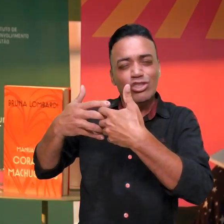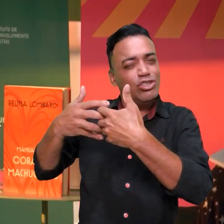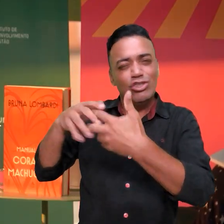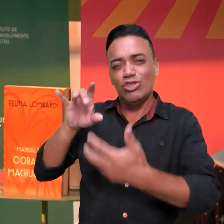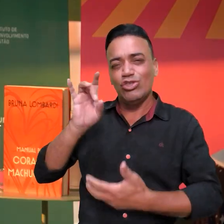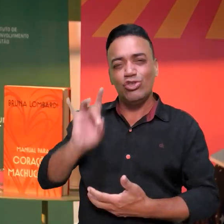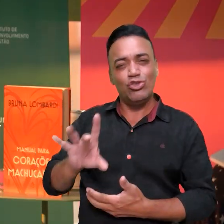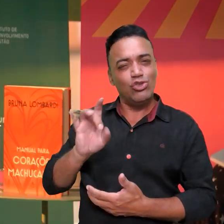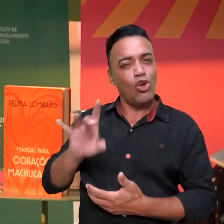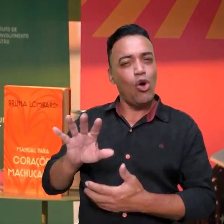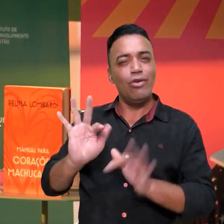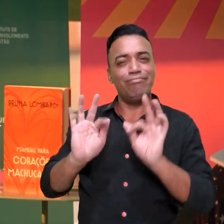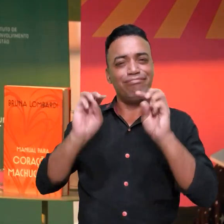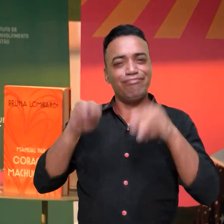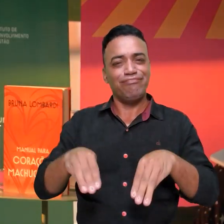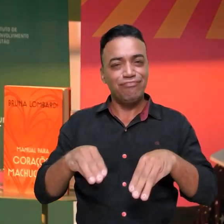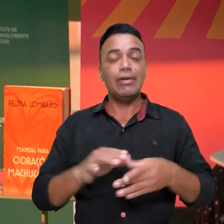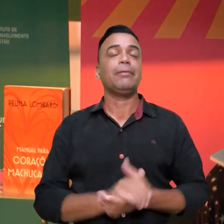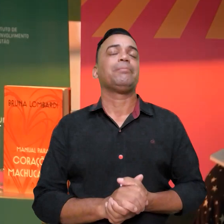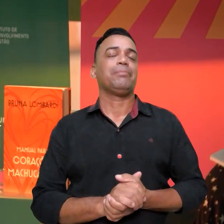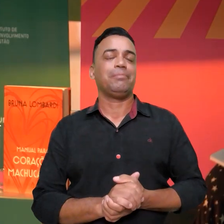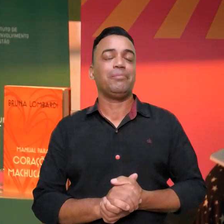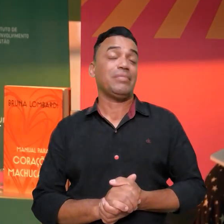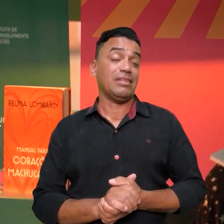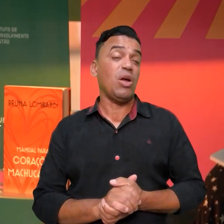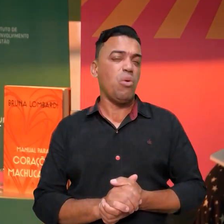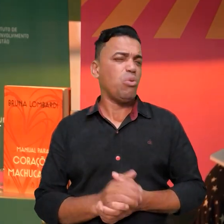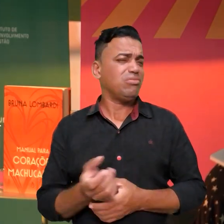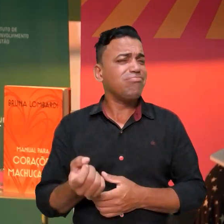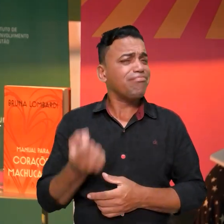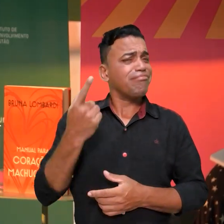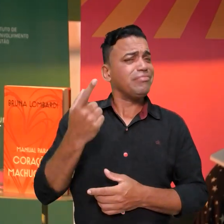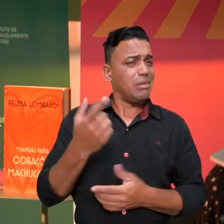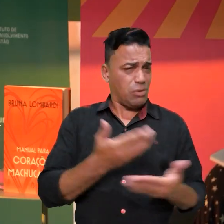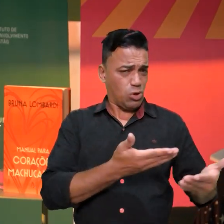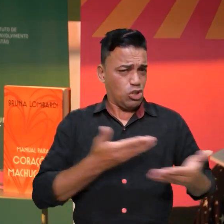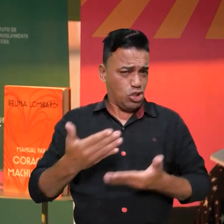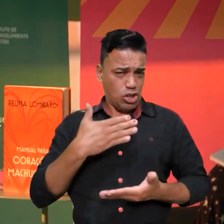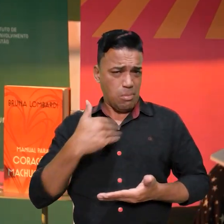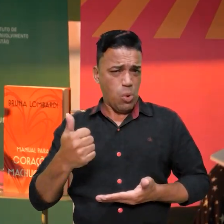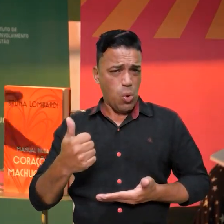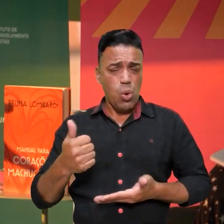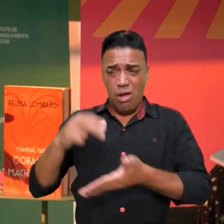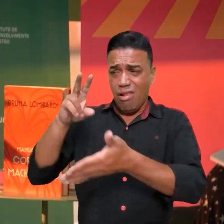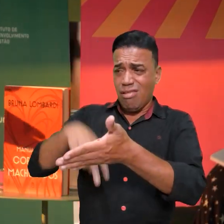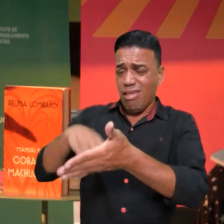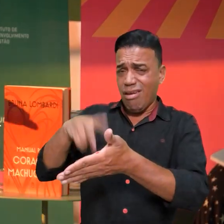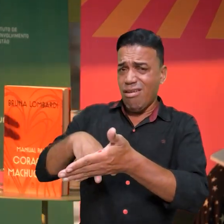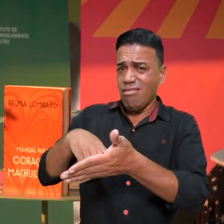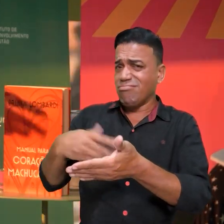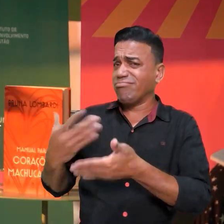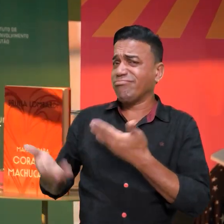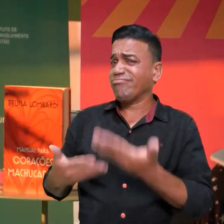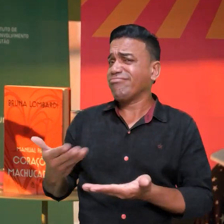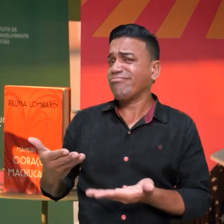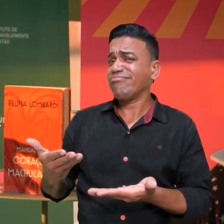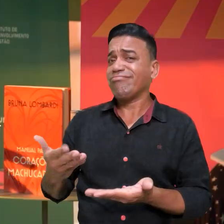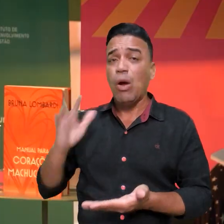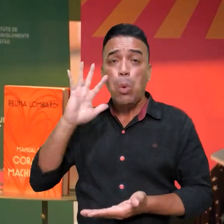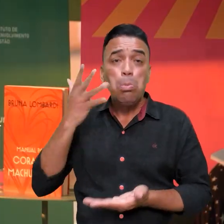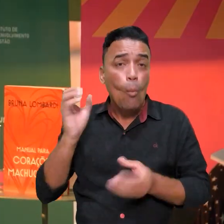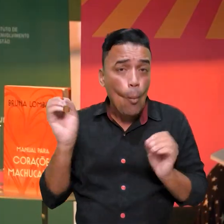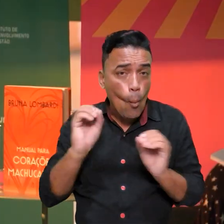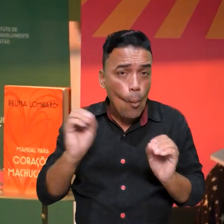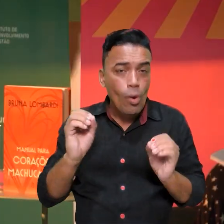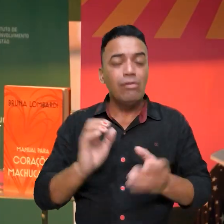e termina aí. Então, assim, eu até estranhei quando me convidaram, eu falei, mas faz o quê? Lê e aí? E aí não acontece